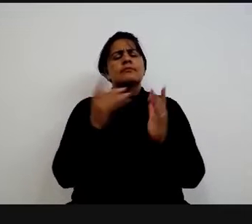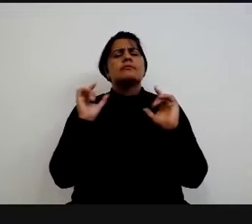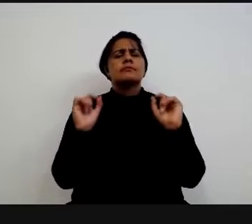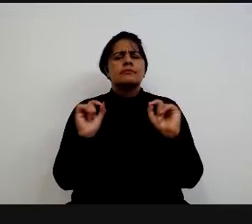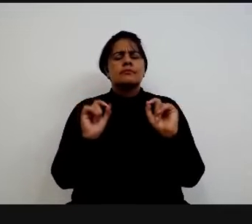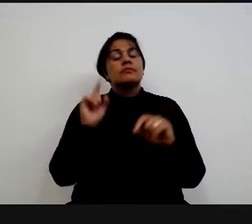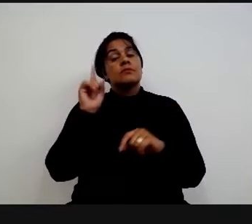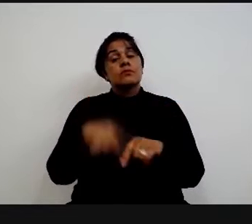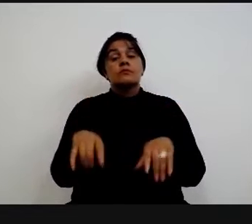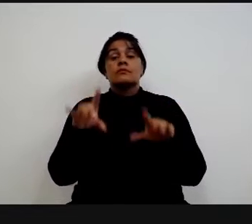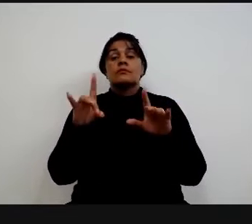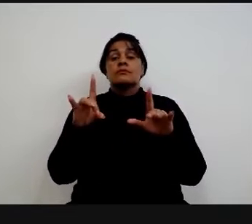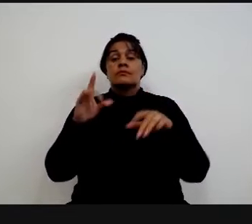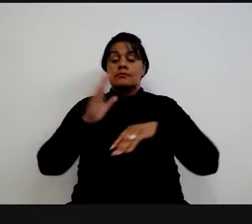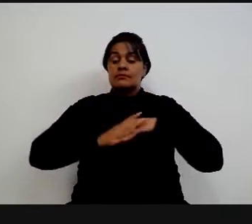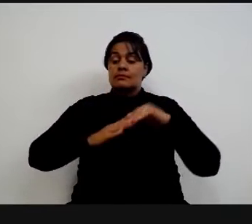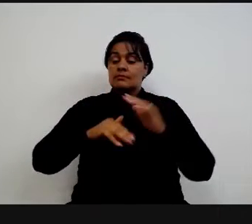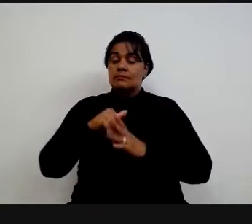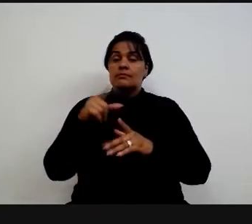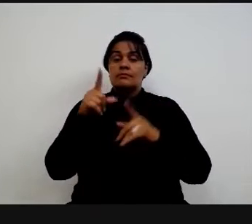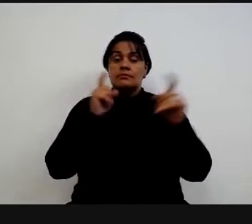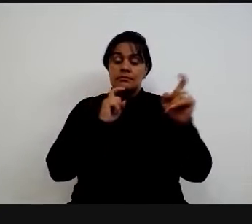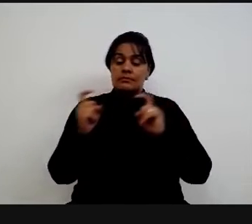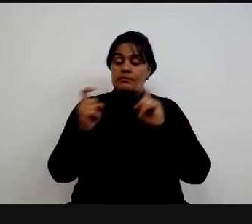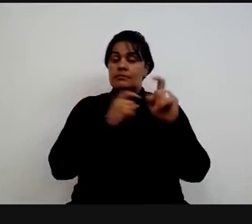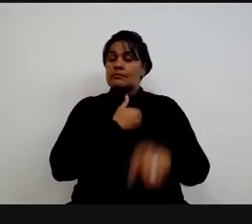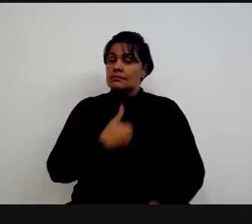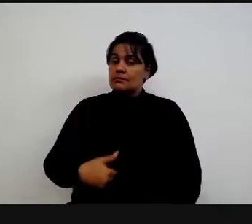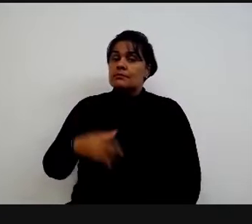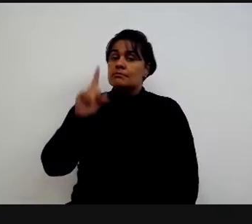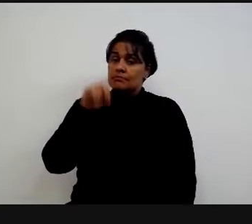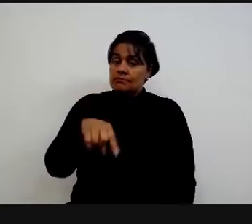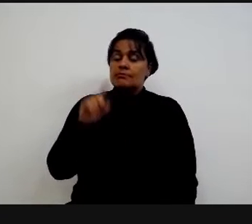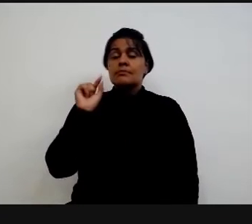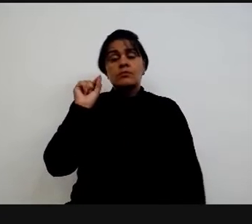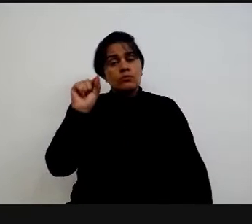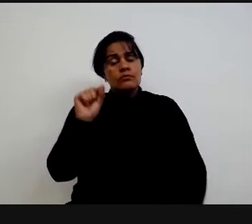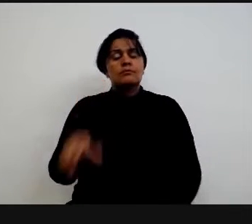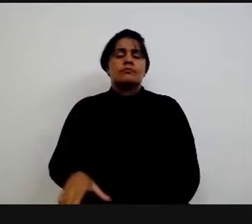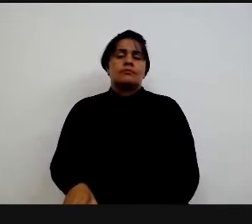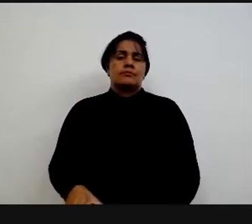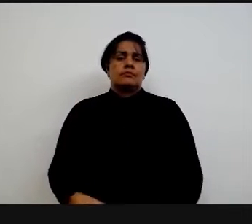profissionalizar a administração pública. Essa foi a intenção do Constituinte.